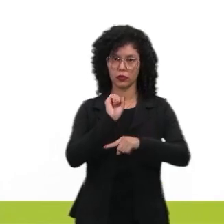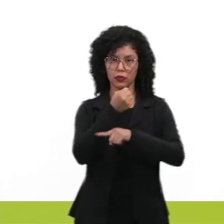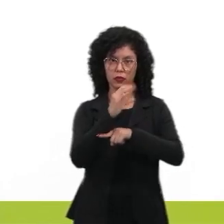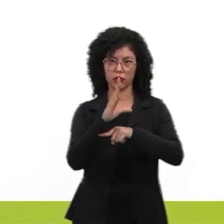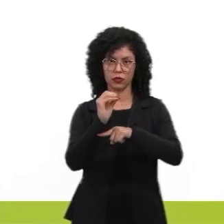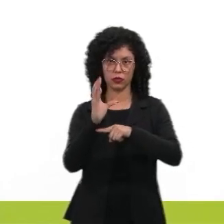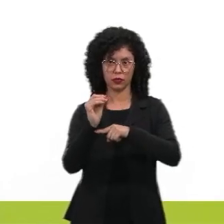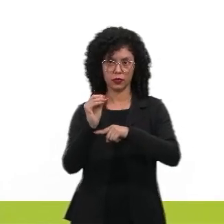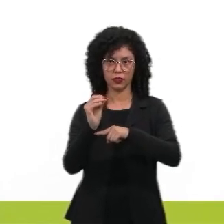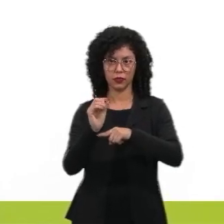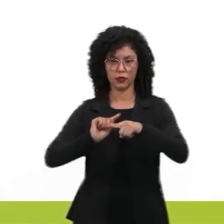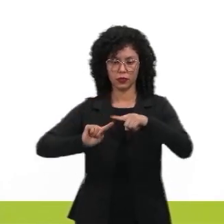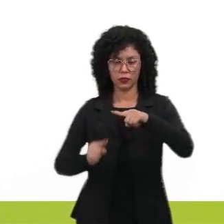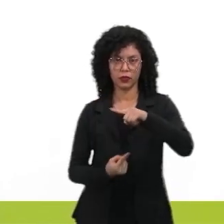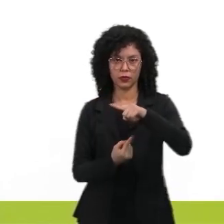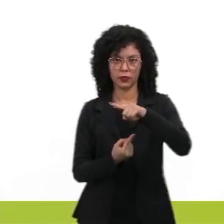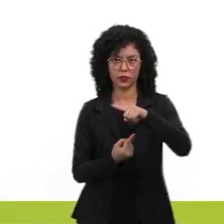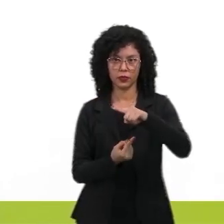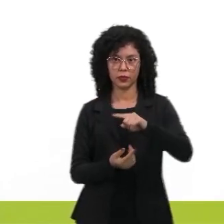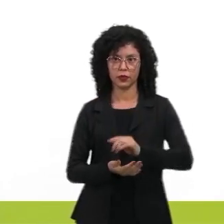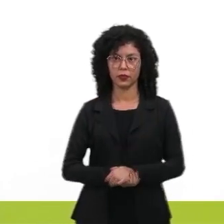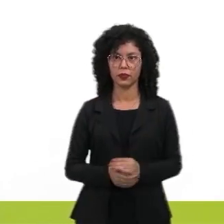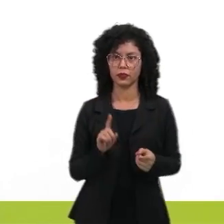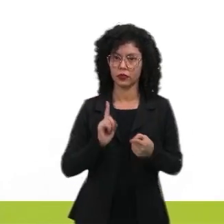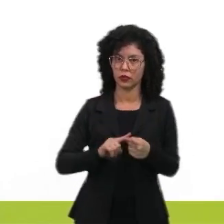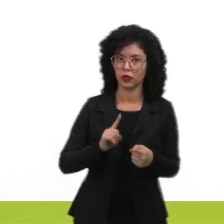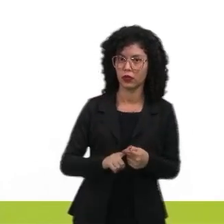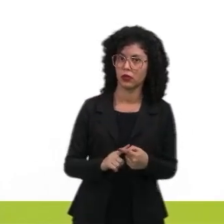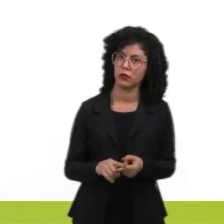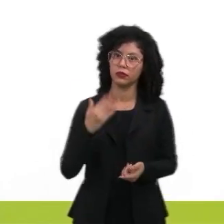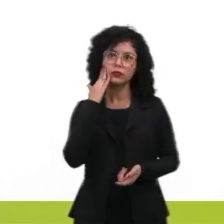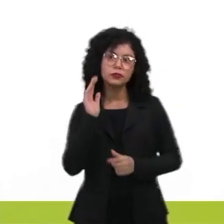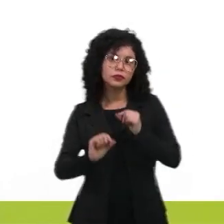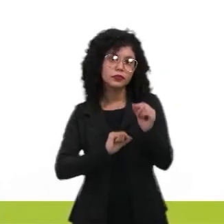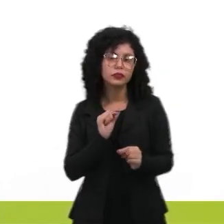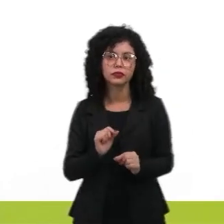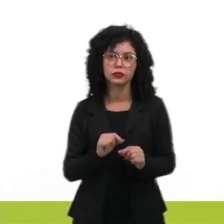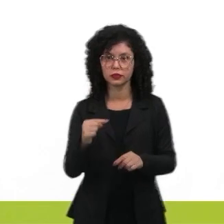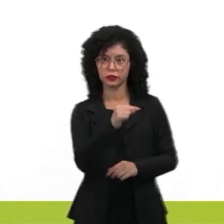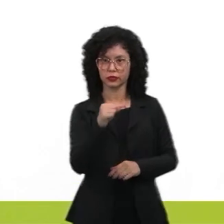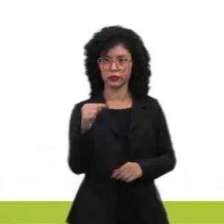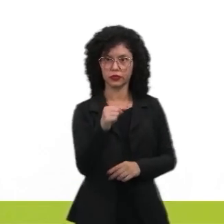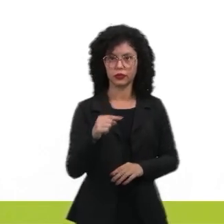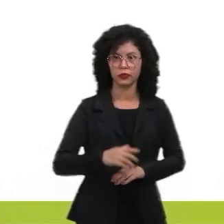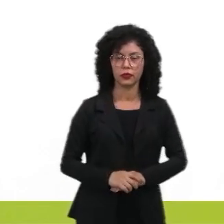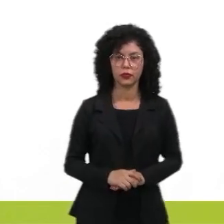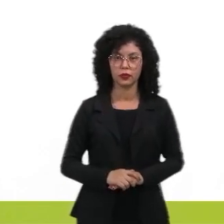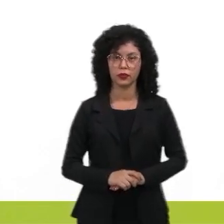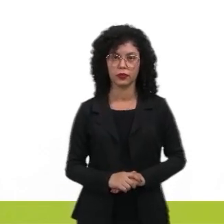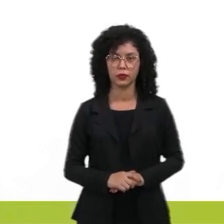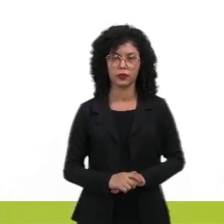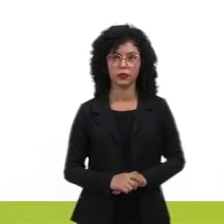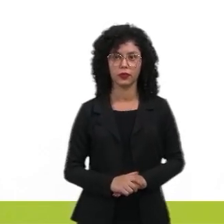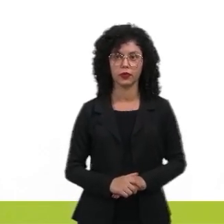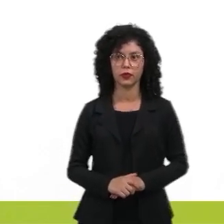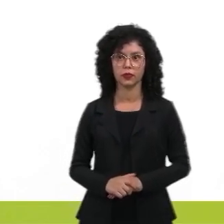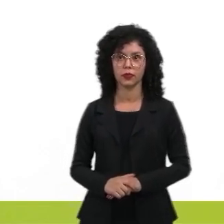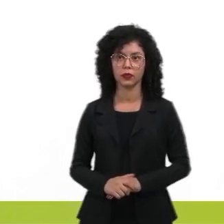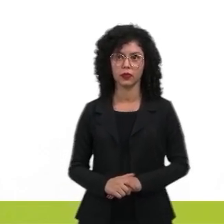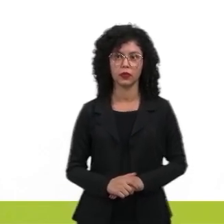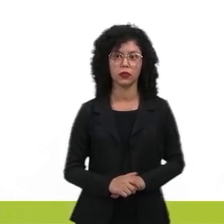vendo? E o maior na parte de baixo. Por quê? Porque eu entendo que há um negativo aqui na nossa relação. Aí eu vou cancelar